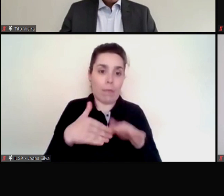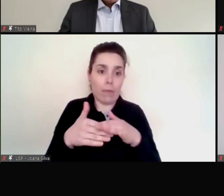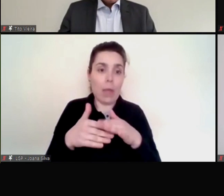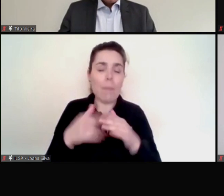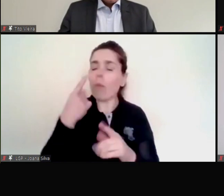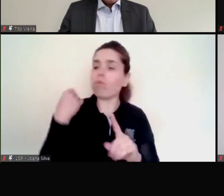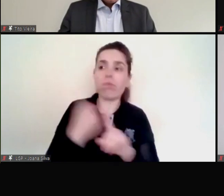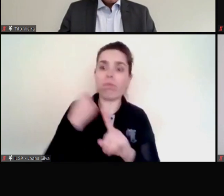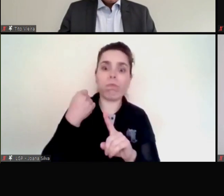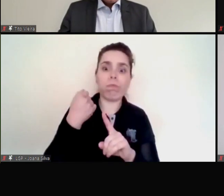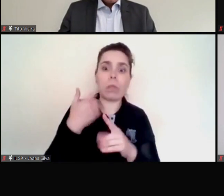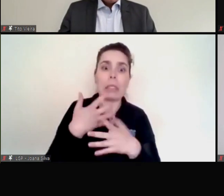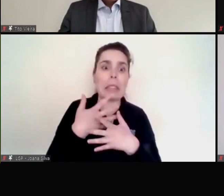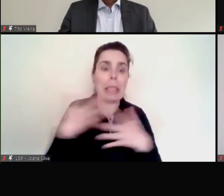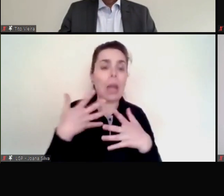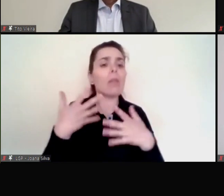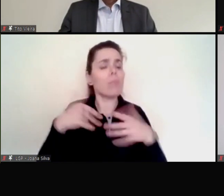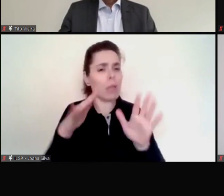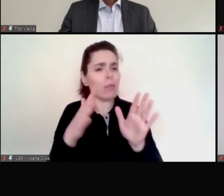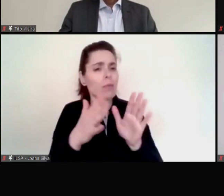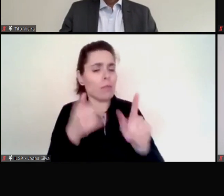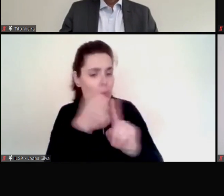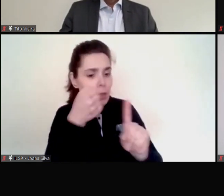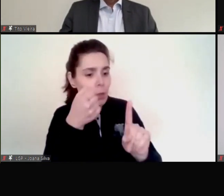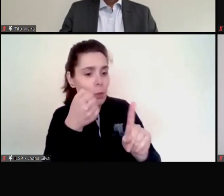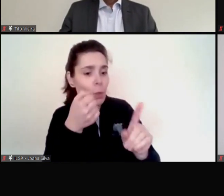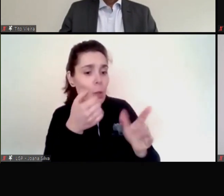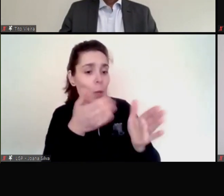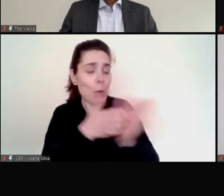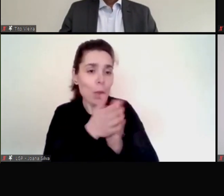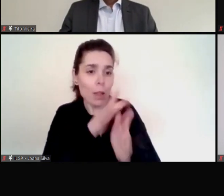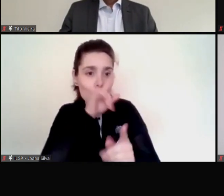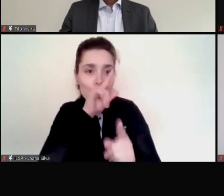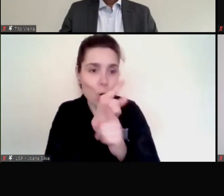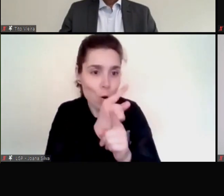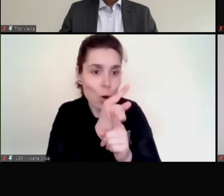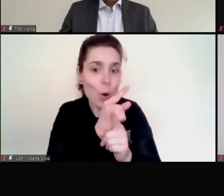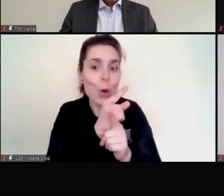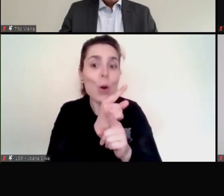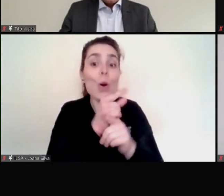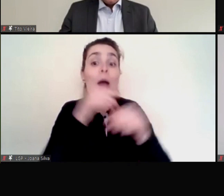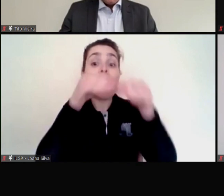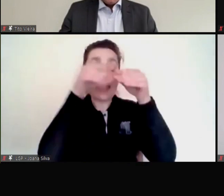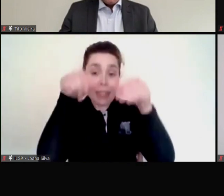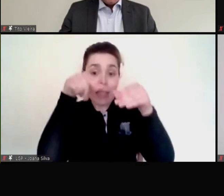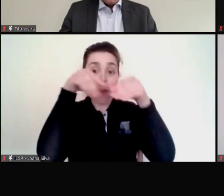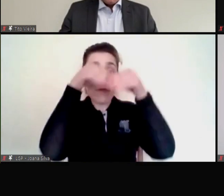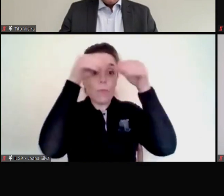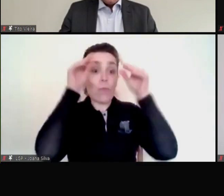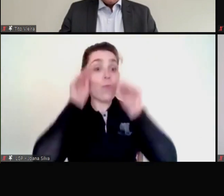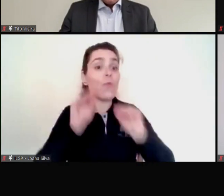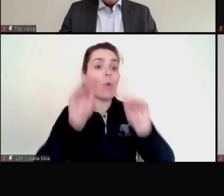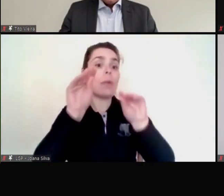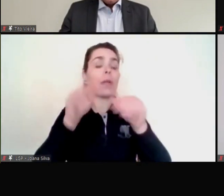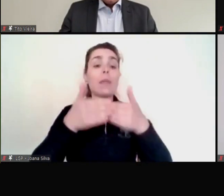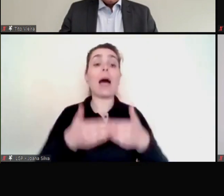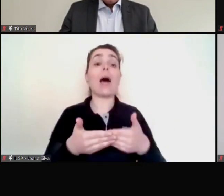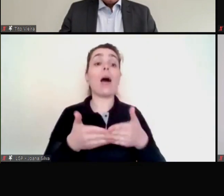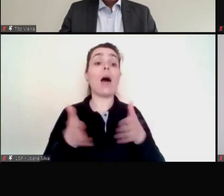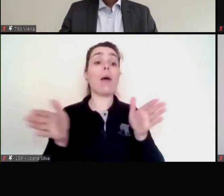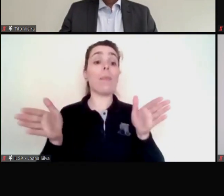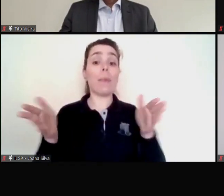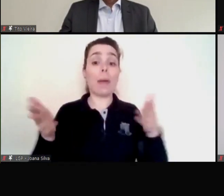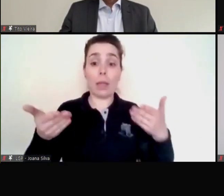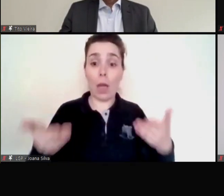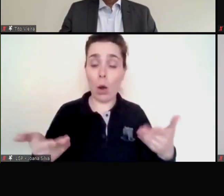desafio que é também uma grande oportunidade em relação à formação MOOC. É que é uma formação que está aberta. Está aberta agora, está